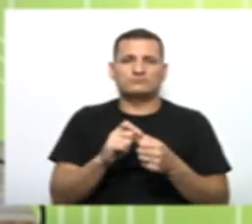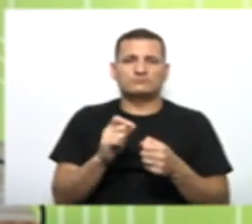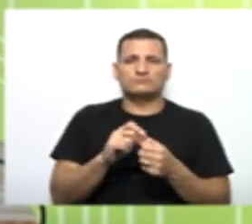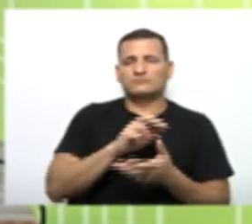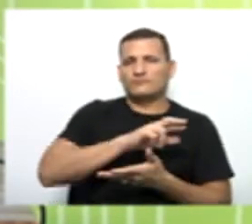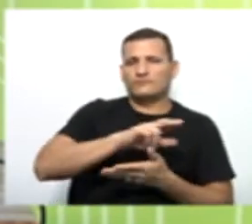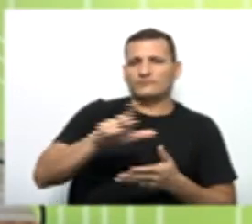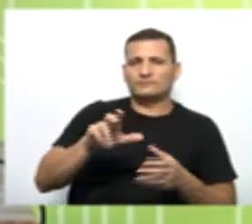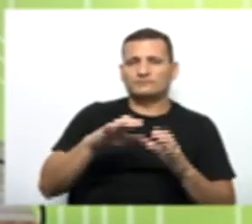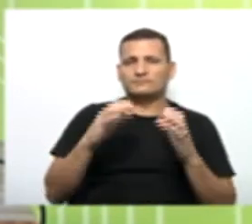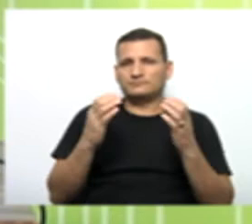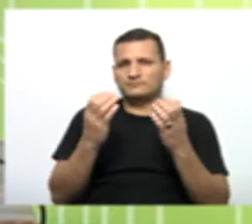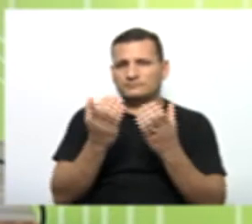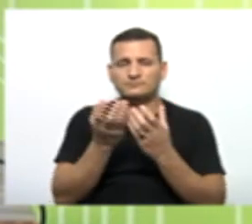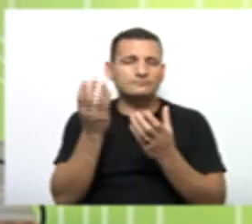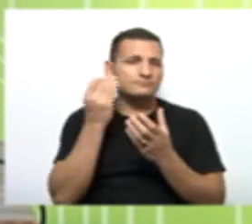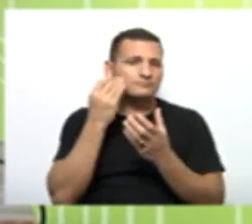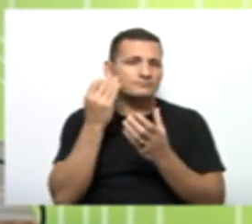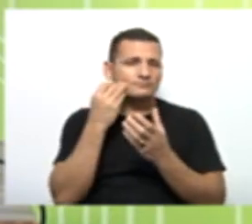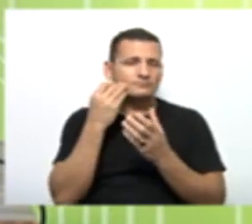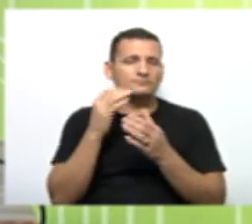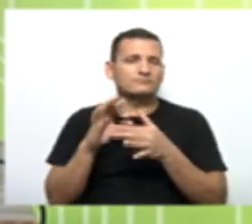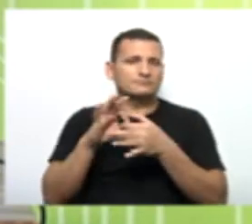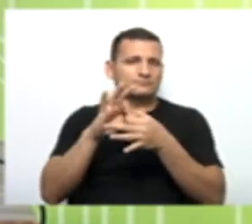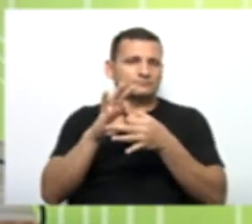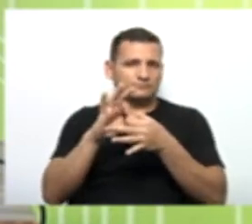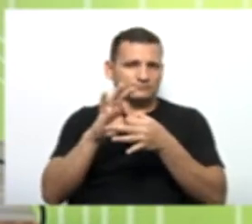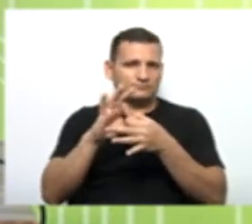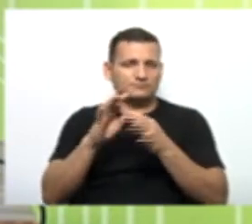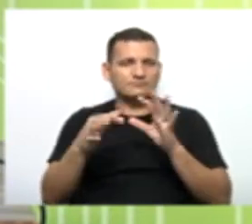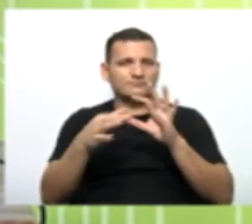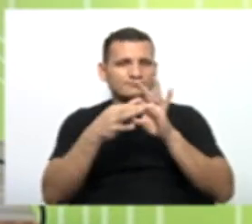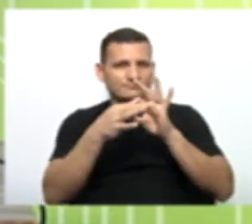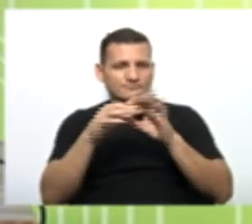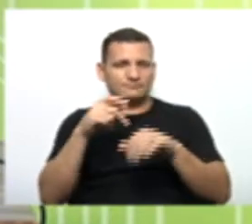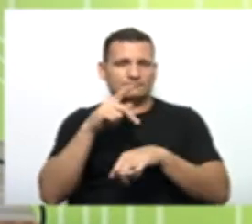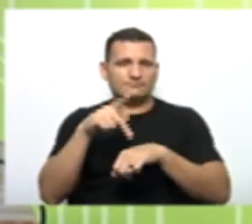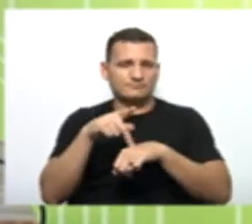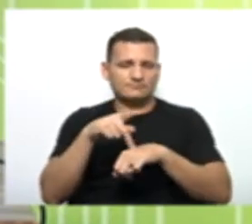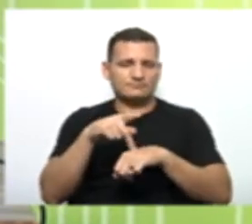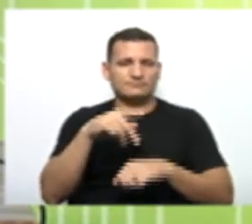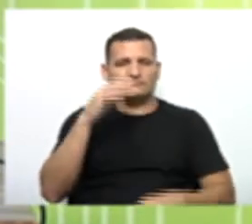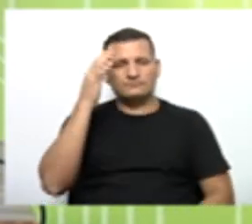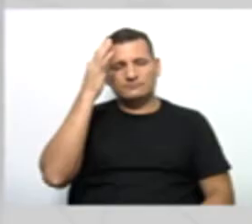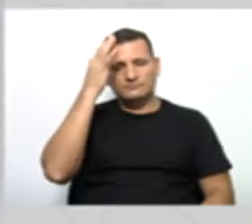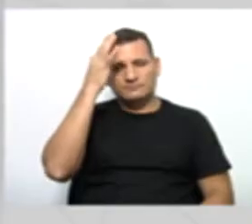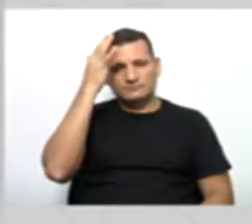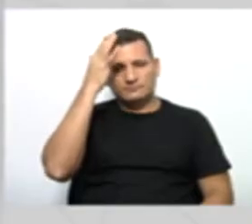esforço desses países, resultando no Programa das Nações Unidas.